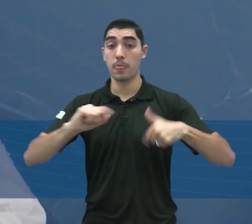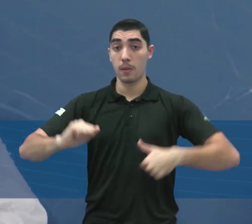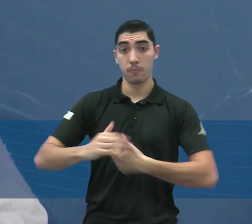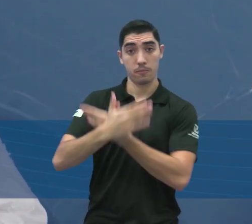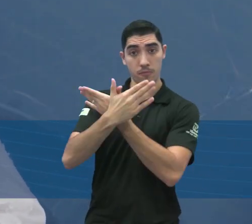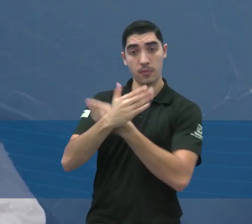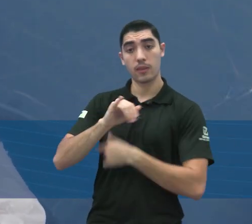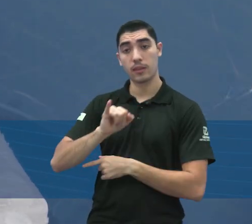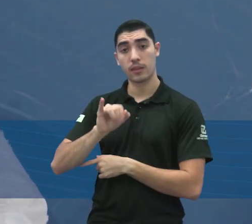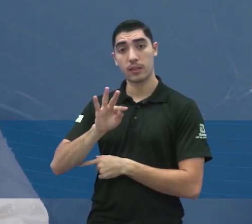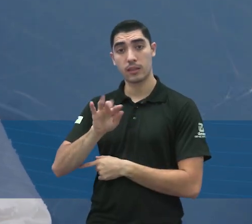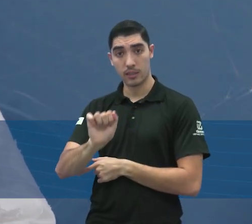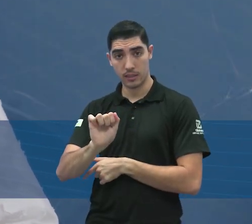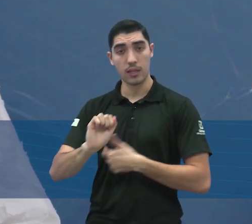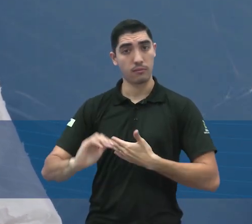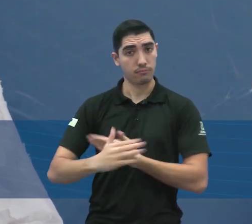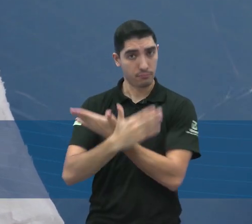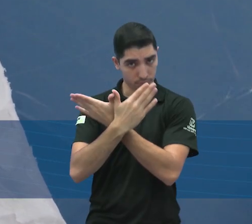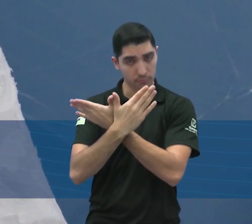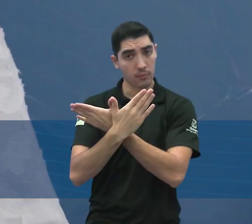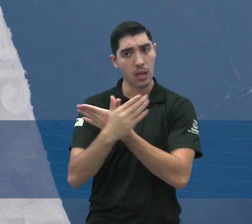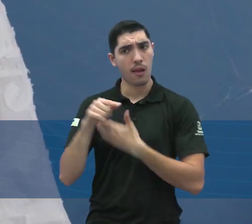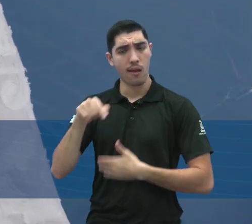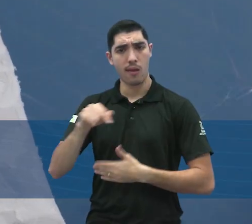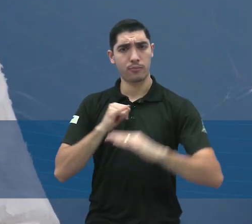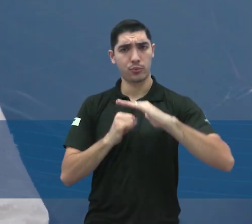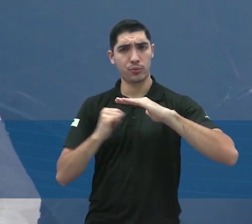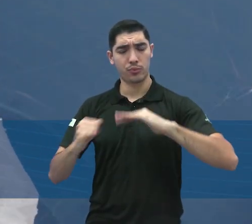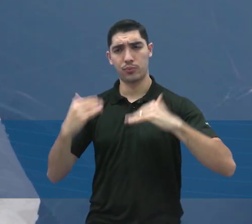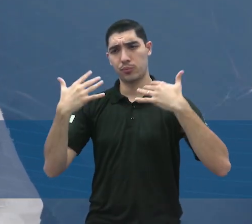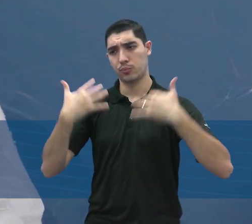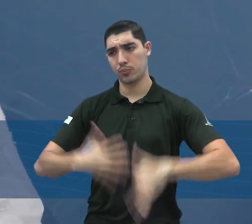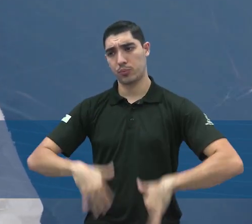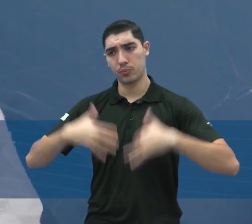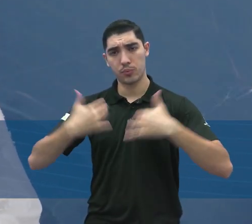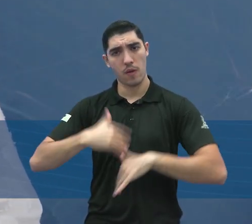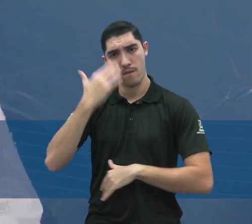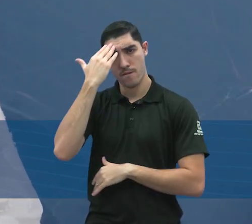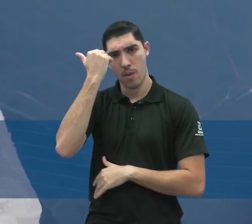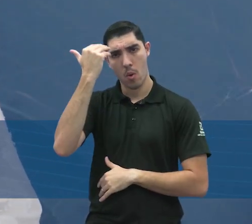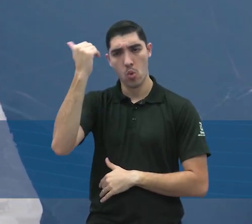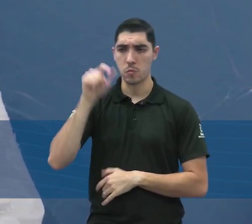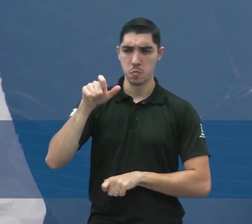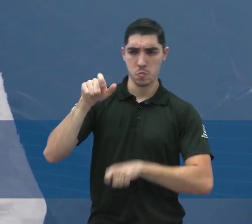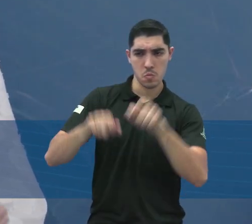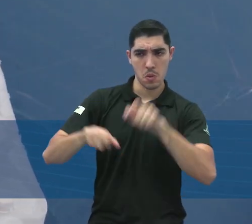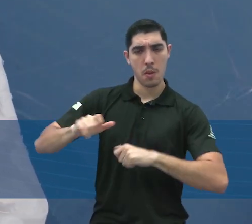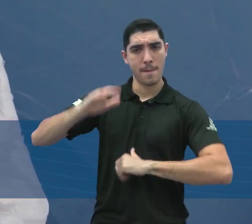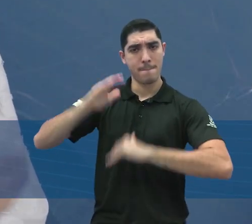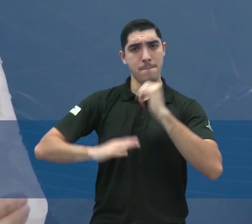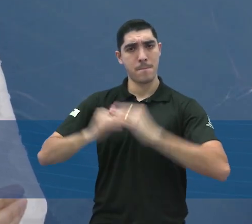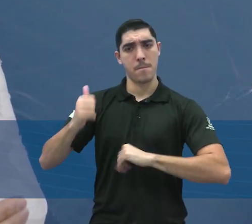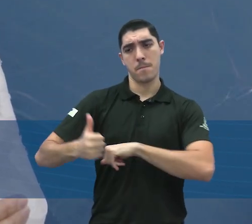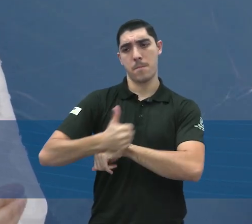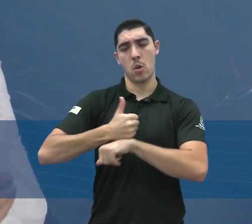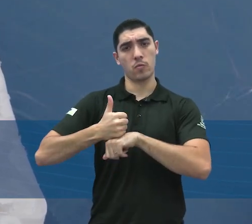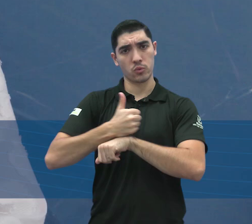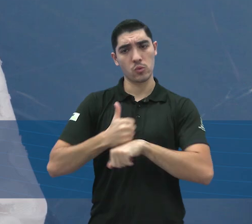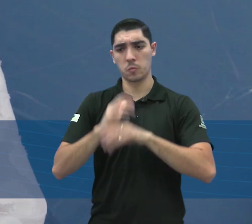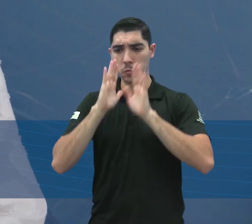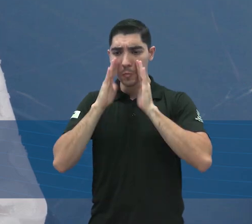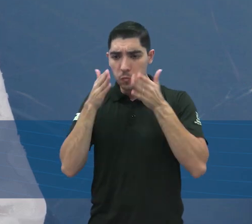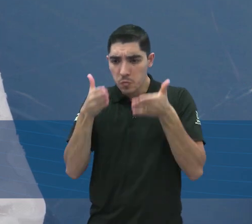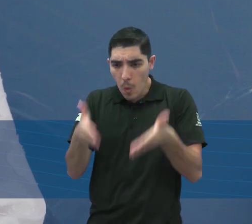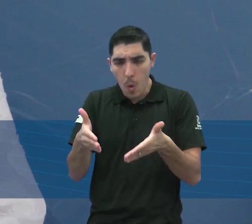né, que é uma instituição renomada e que prepara profissionais também voltados a esse segmento